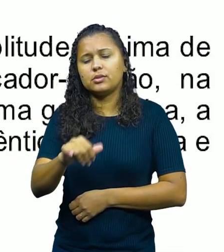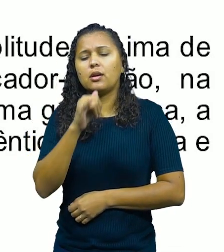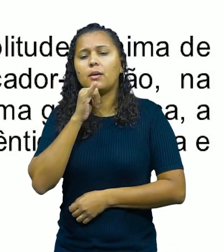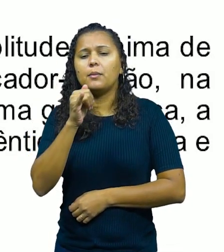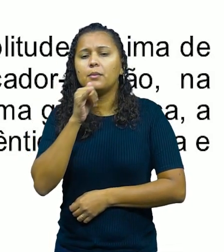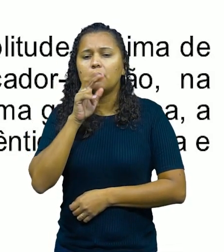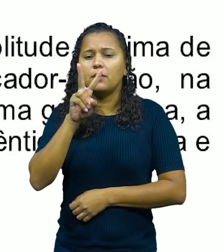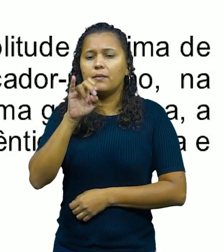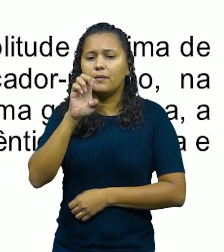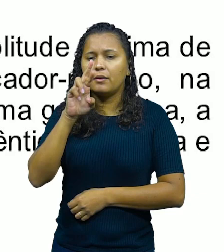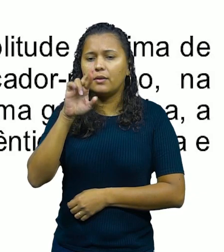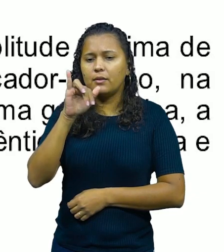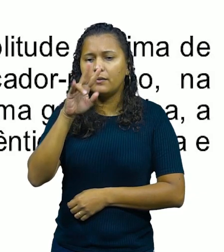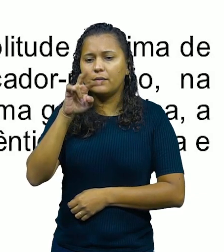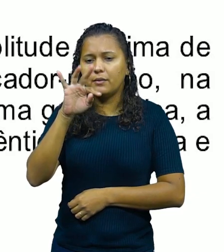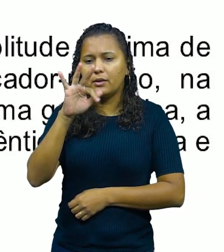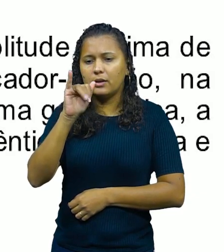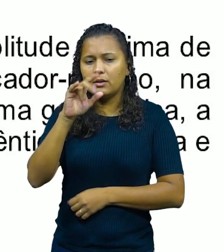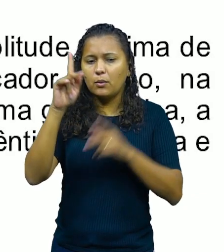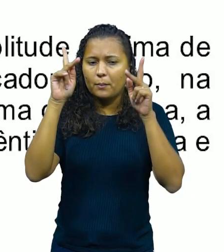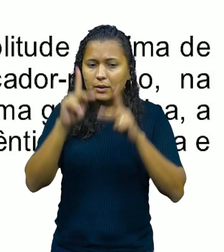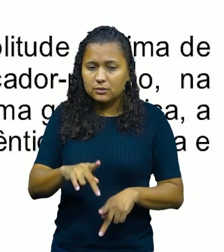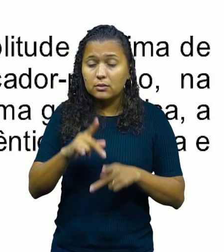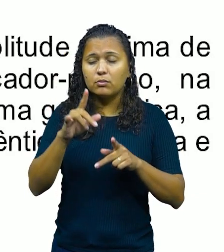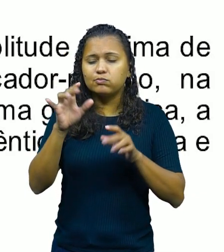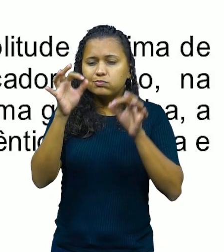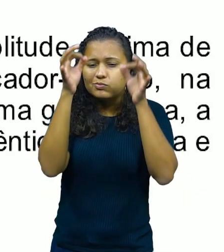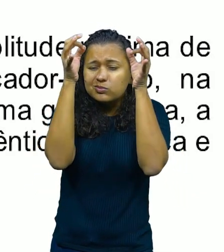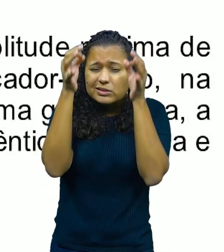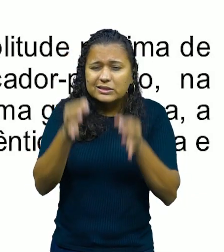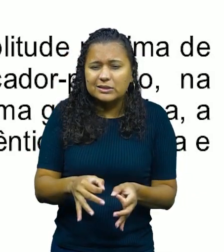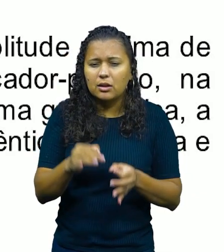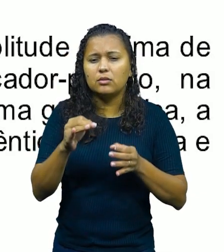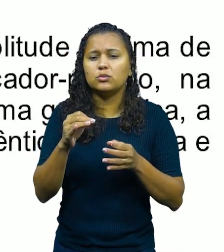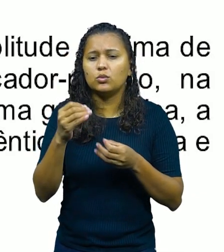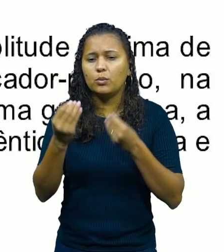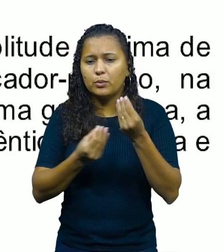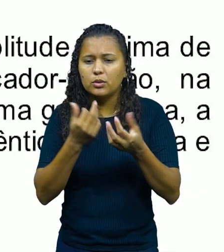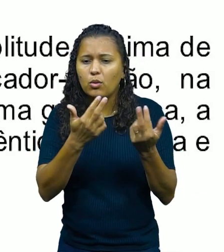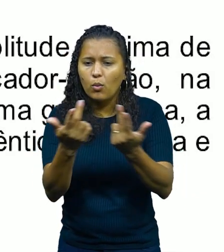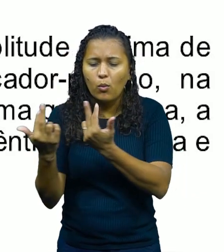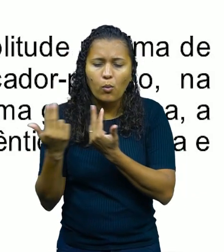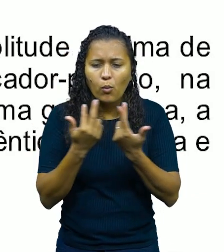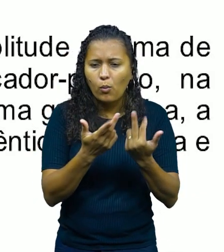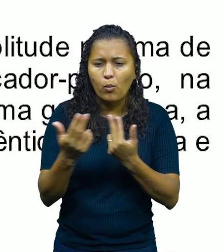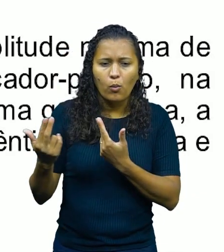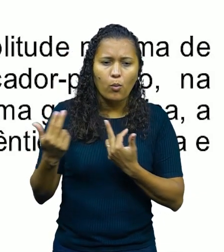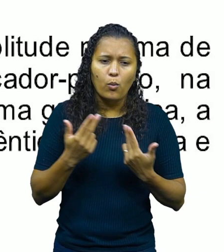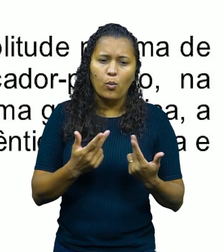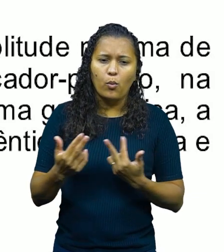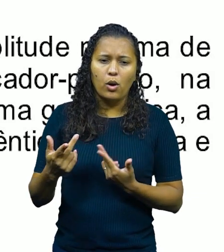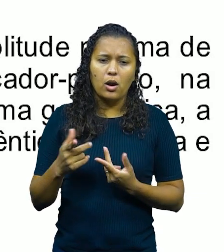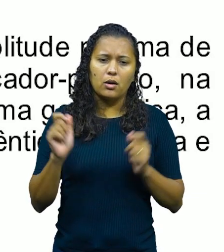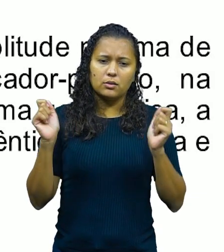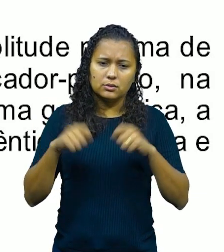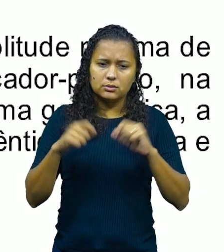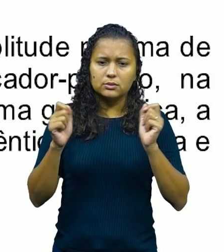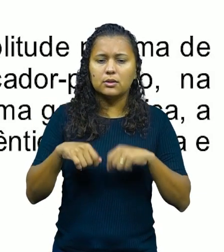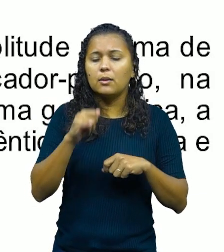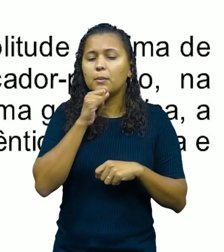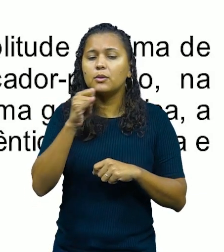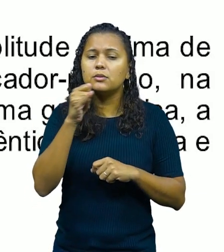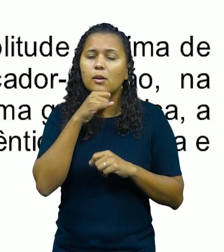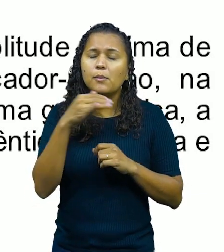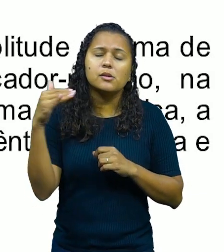aparelhos como verificador de padrão. Na dimensão exata ou com peça tipo de igual forma geométrica, a fim